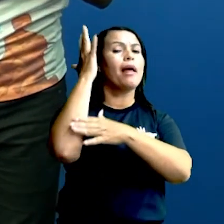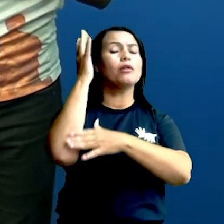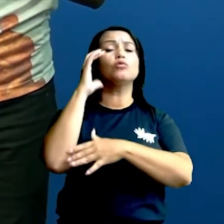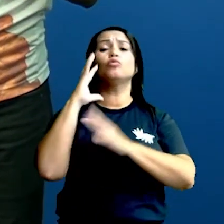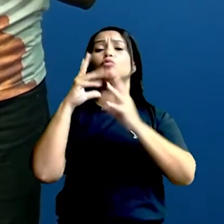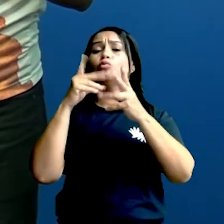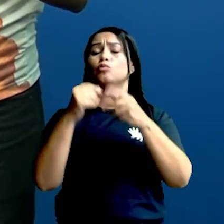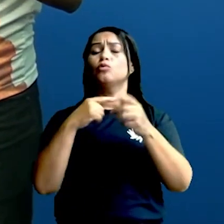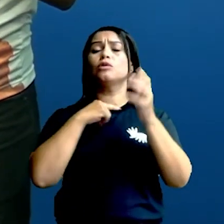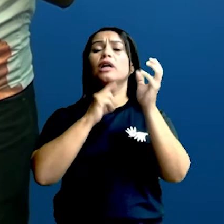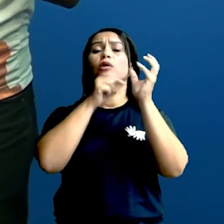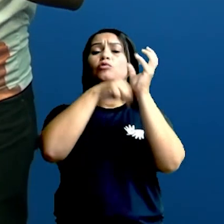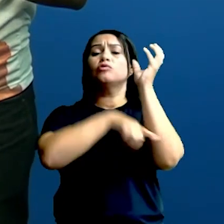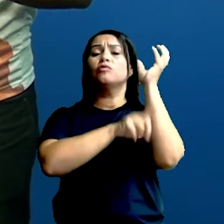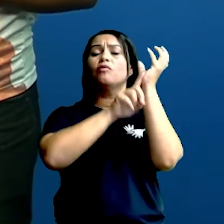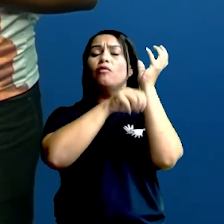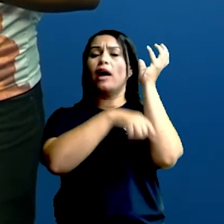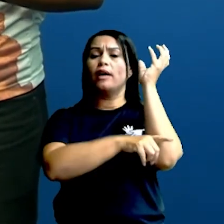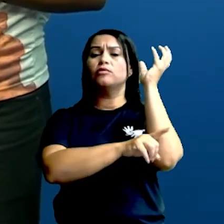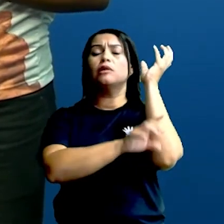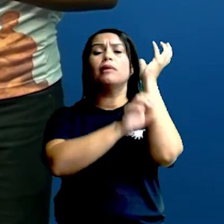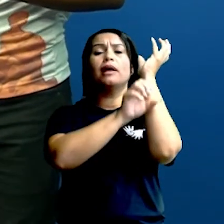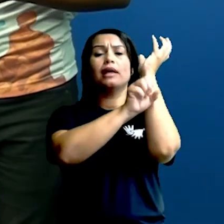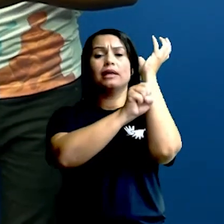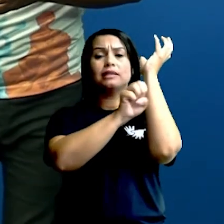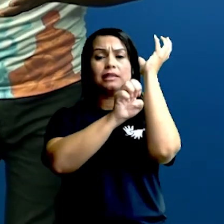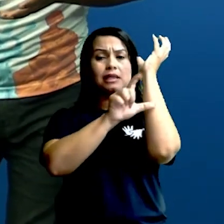por vasos condutores e pela seiva.